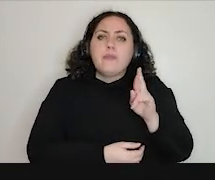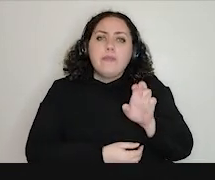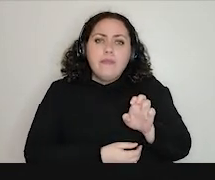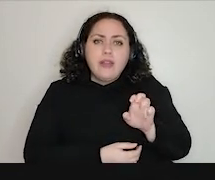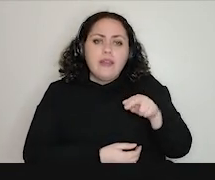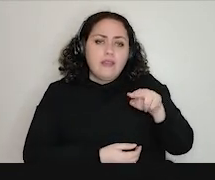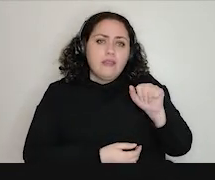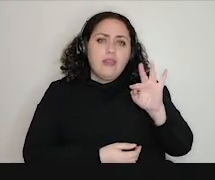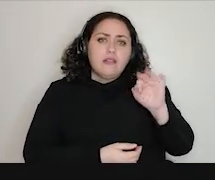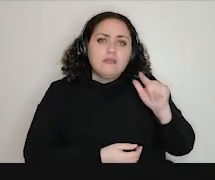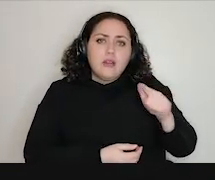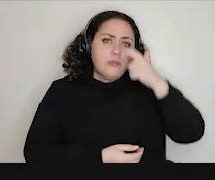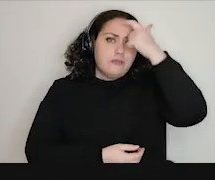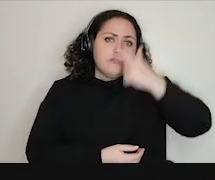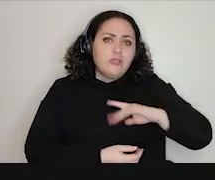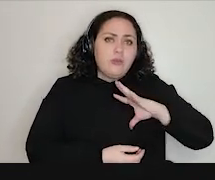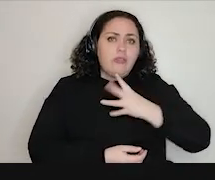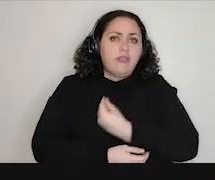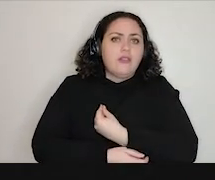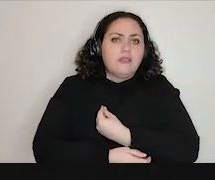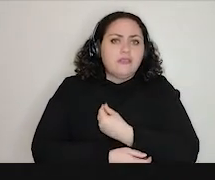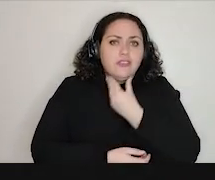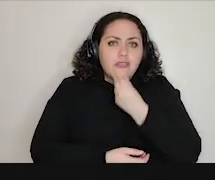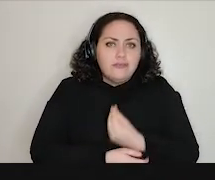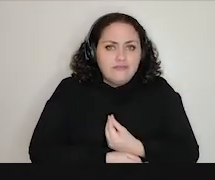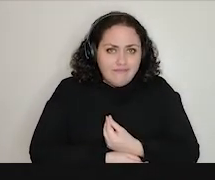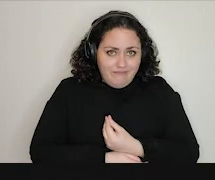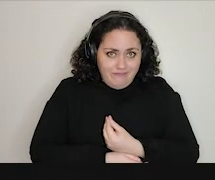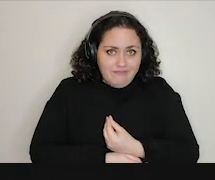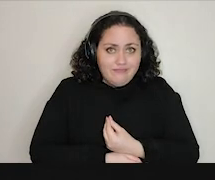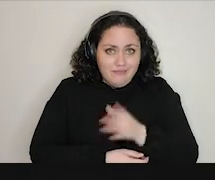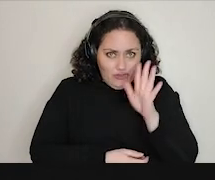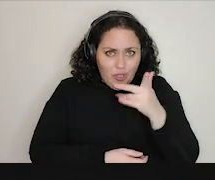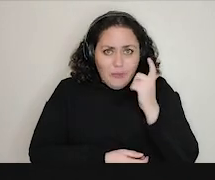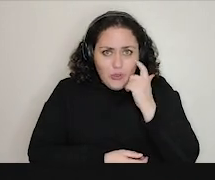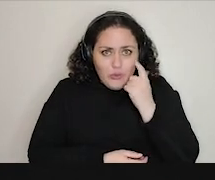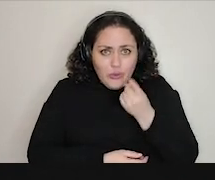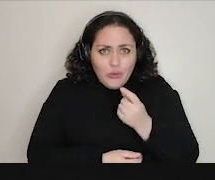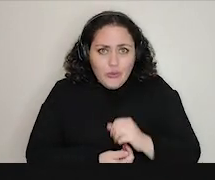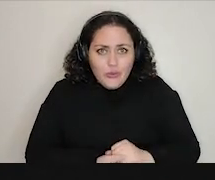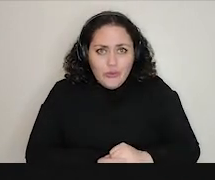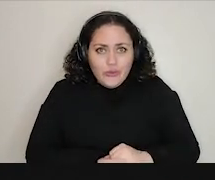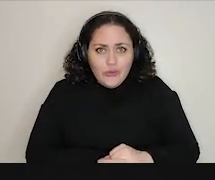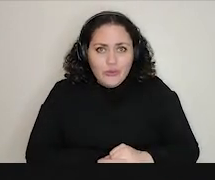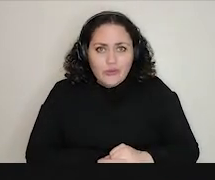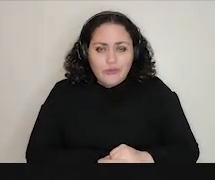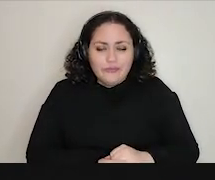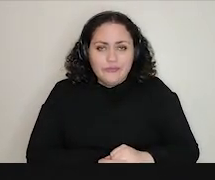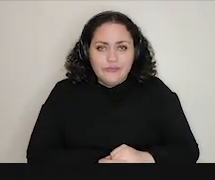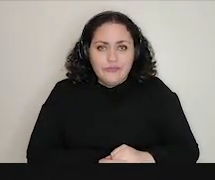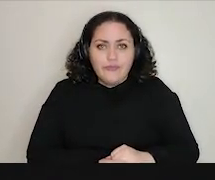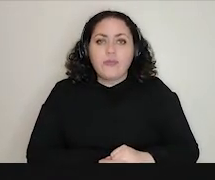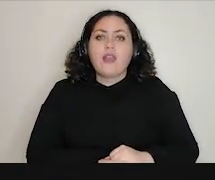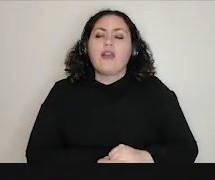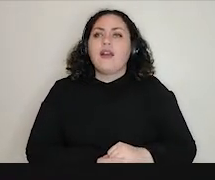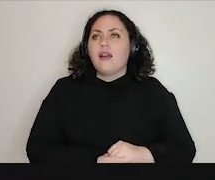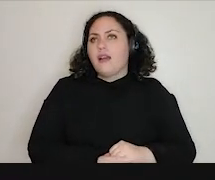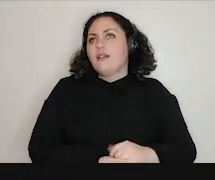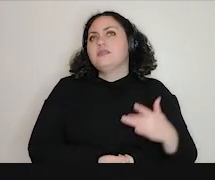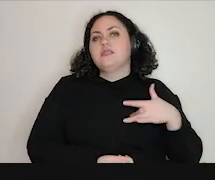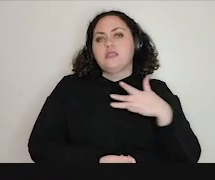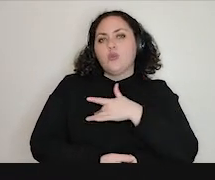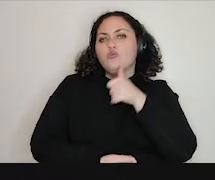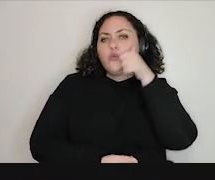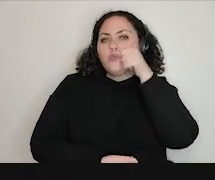de um homem trans ou de uma pessoa transmasculina? Né? fazer essas questões. Vou fazer uma